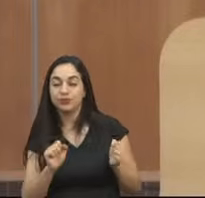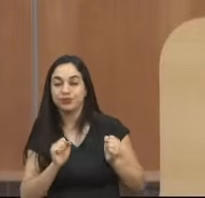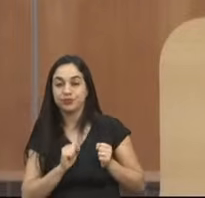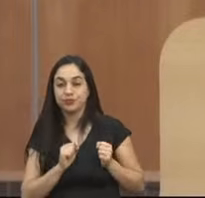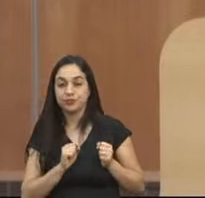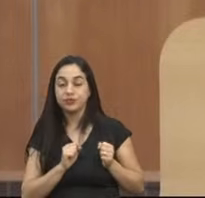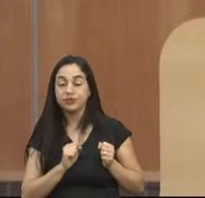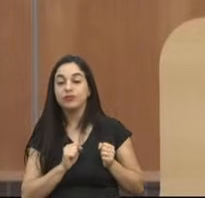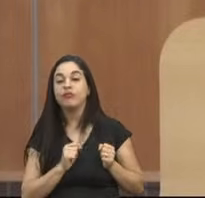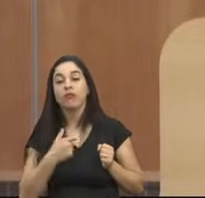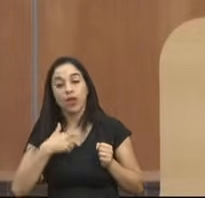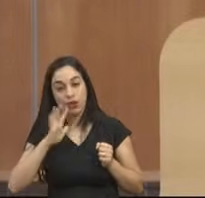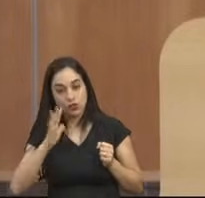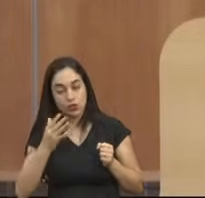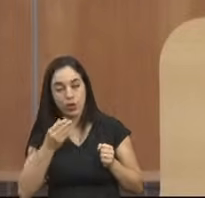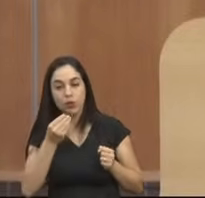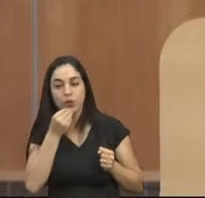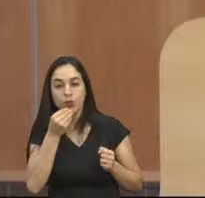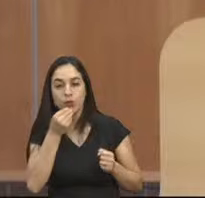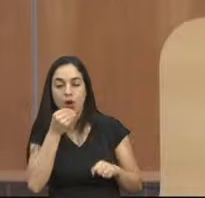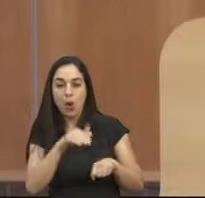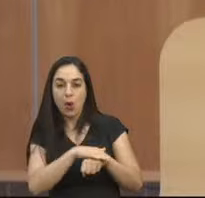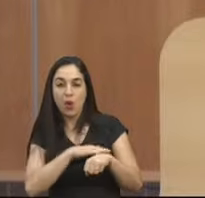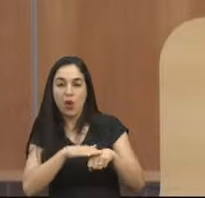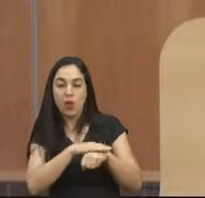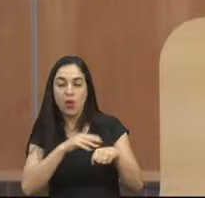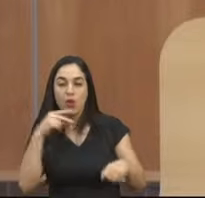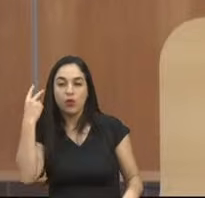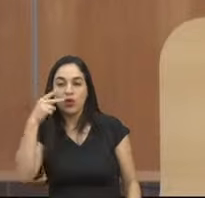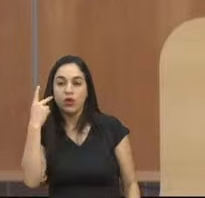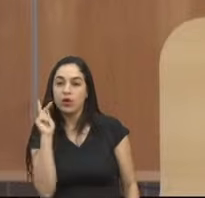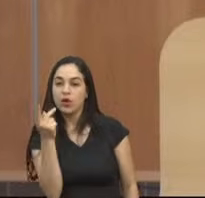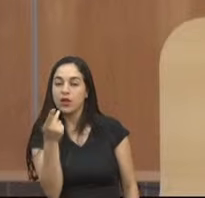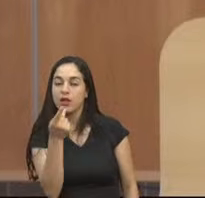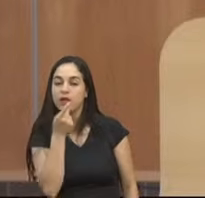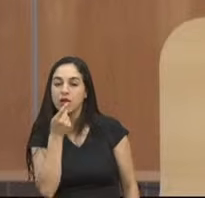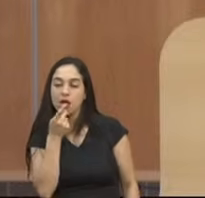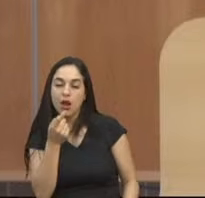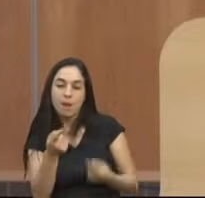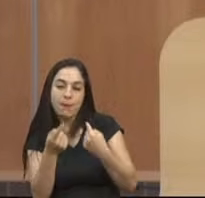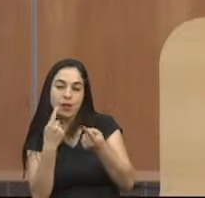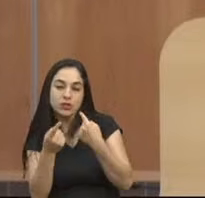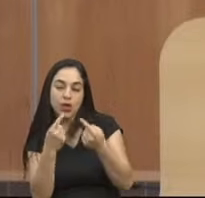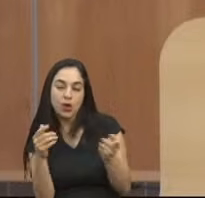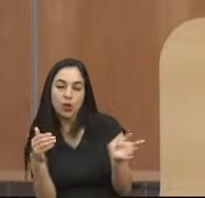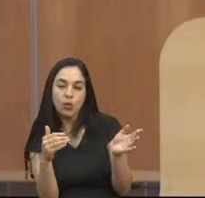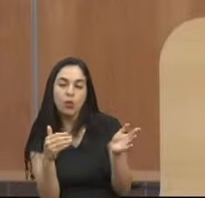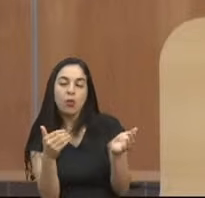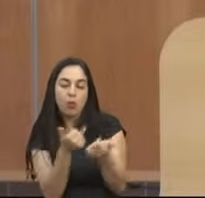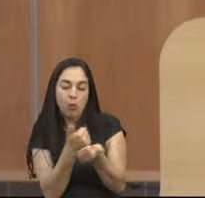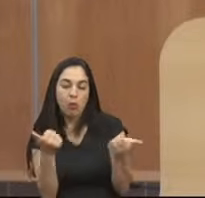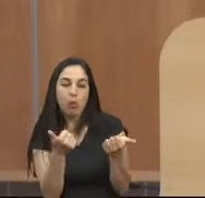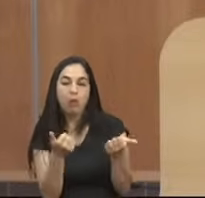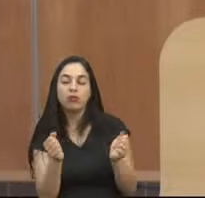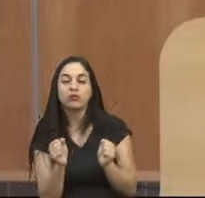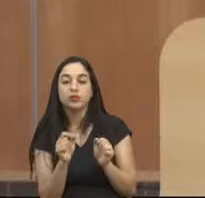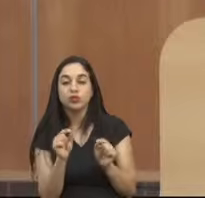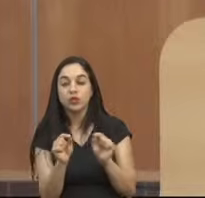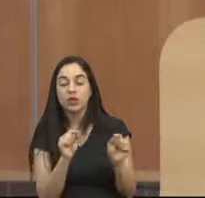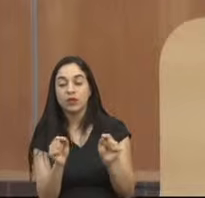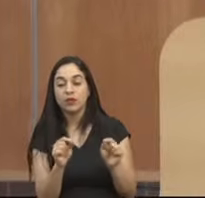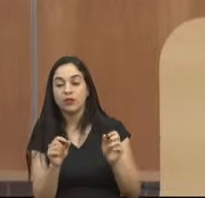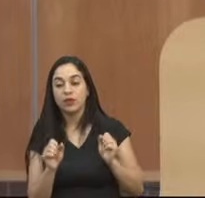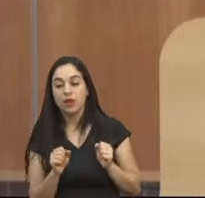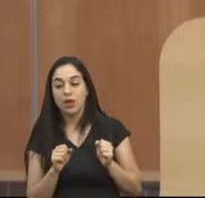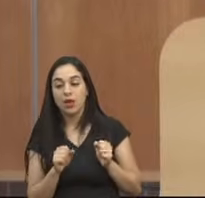inclusive, eu já tive a oportunidade de debater com o vereador Hernani, também um diálogo muito produtivo na última sessão, vereador, sobre suplementação